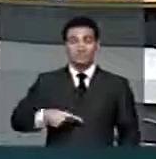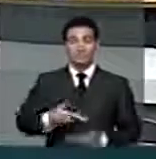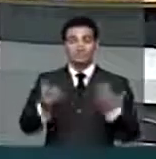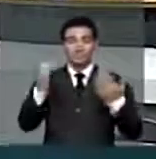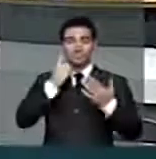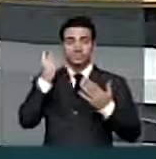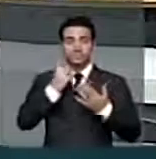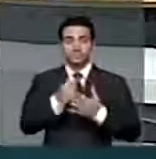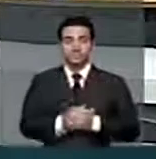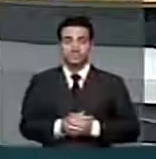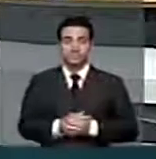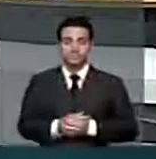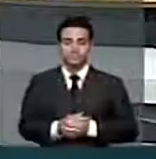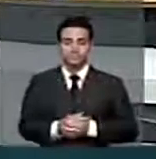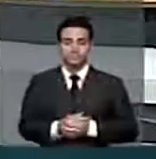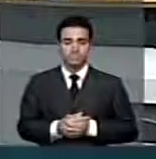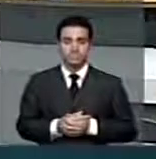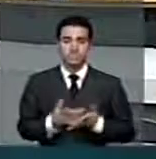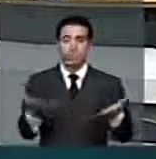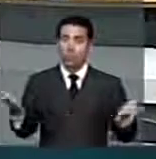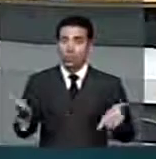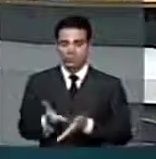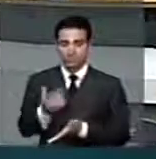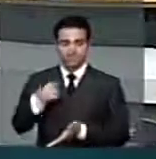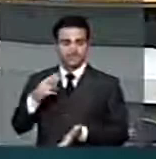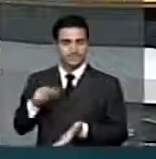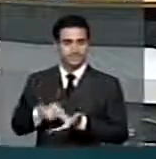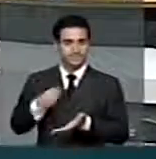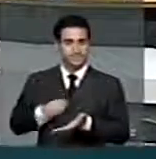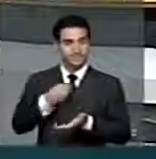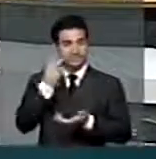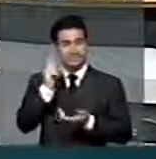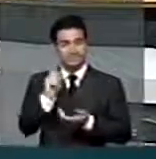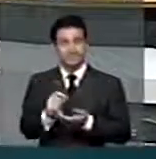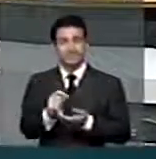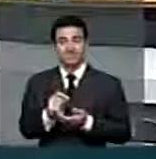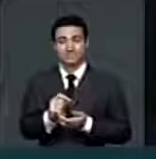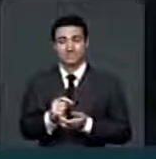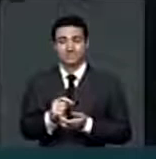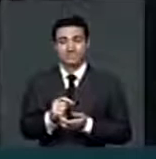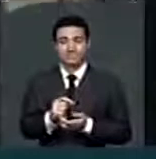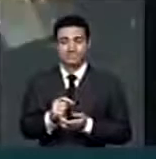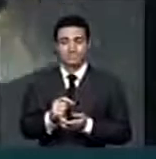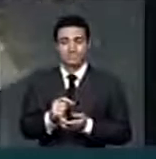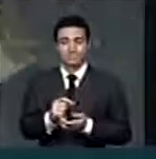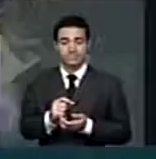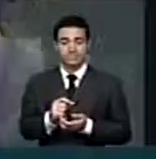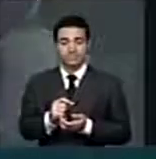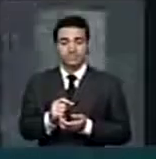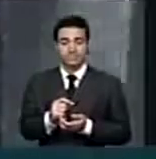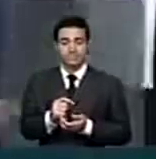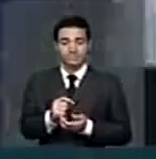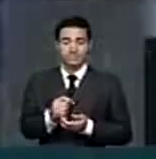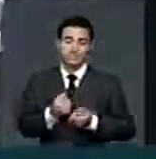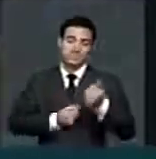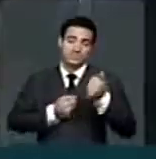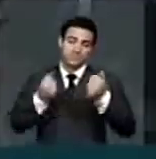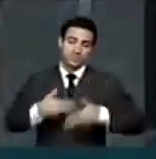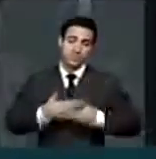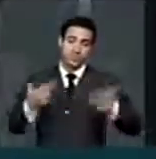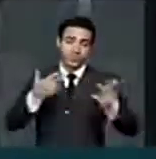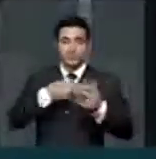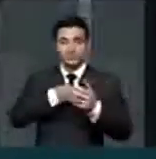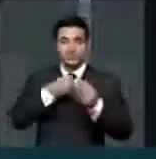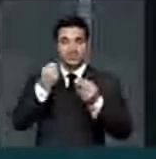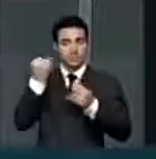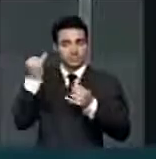parlamentares. Hoje eu venho à tribuna para fazer uma colocação que eu julgo muito importante.